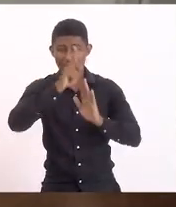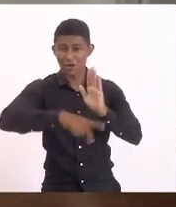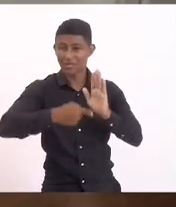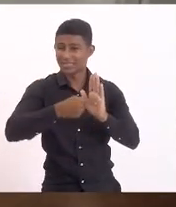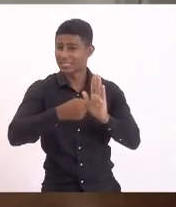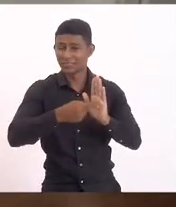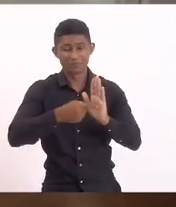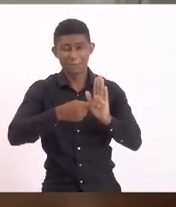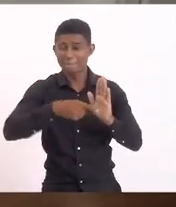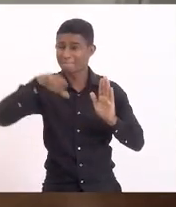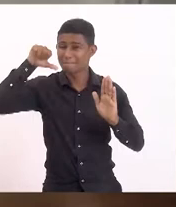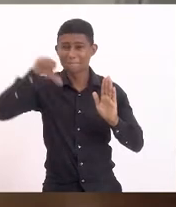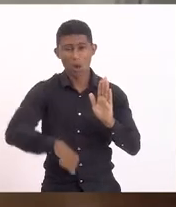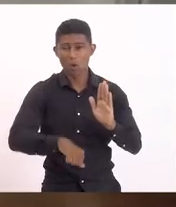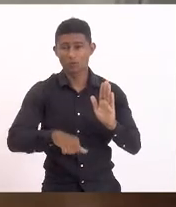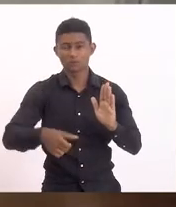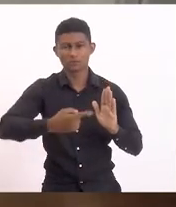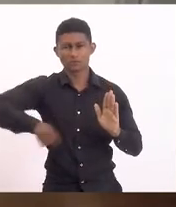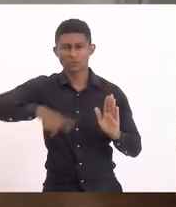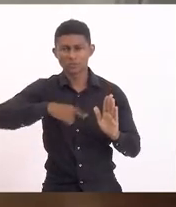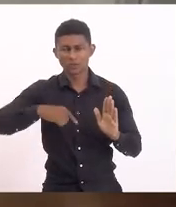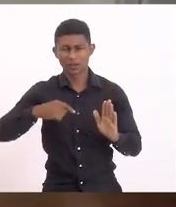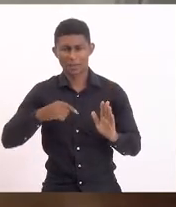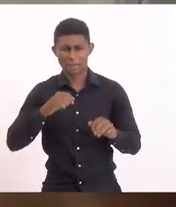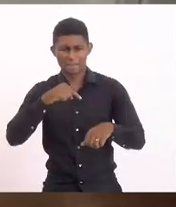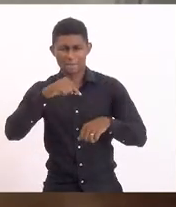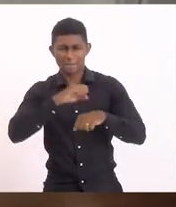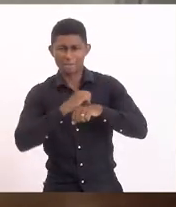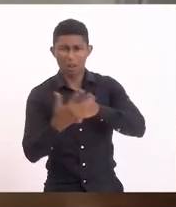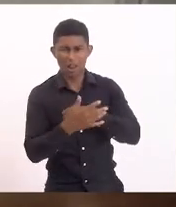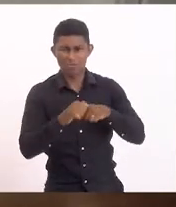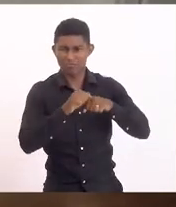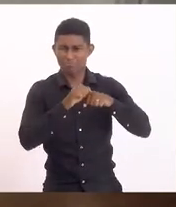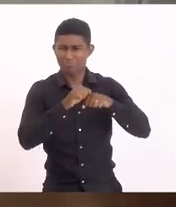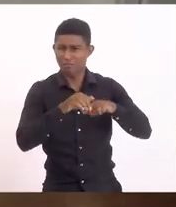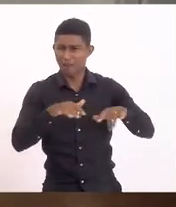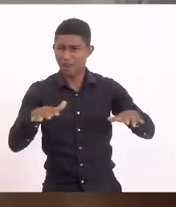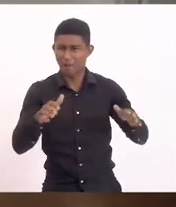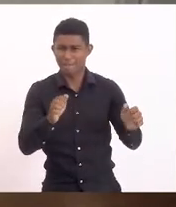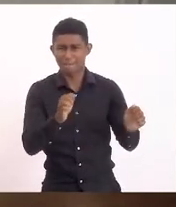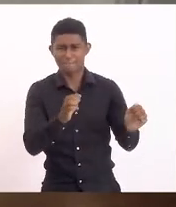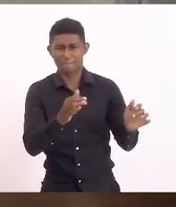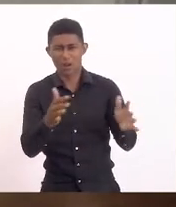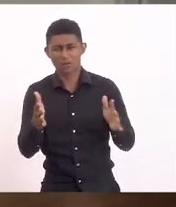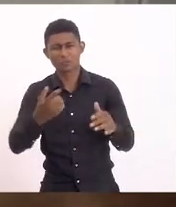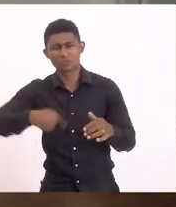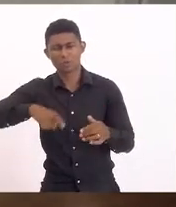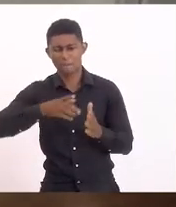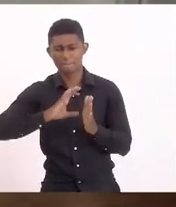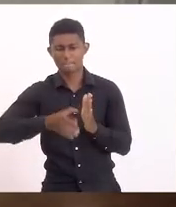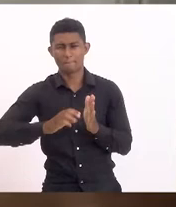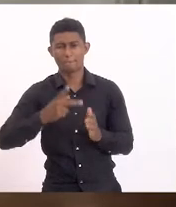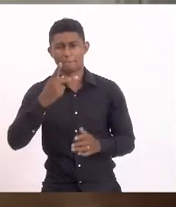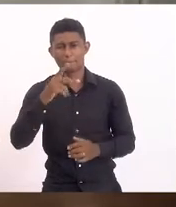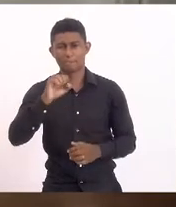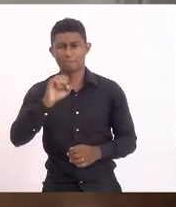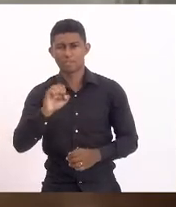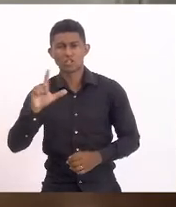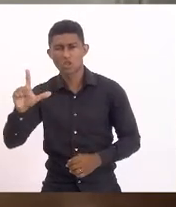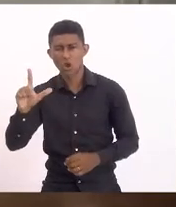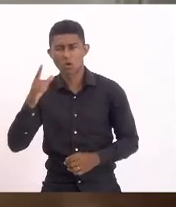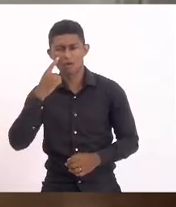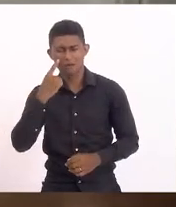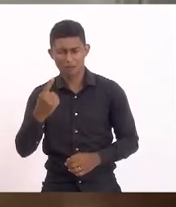que a gente viu ao longo dessa pandemia foi o PSOL atuando de uma forma absurdamente contra as